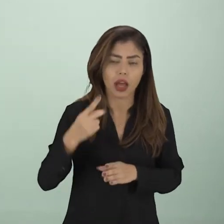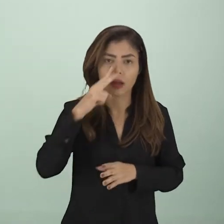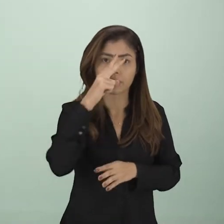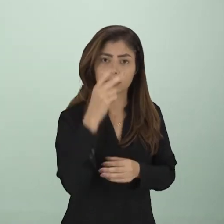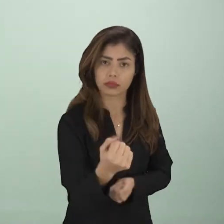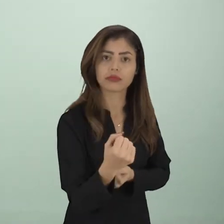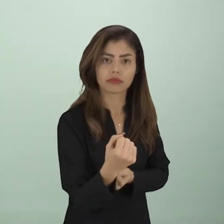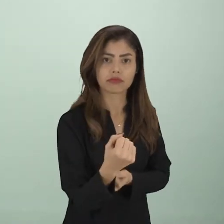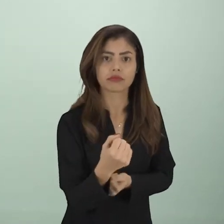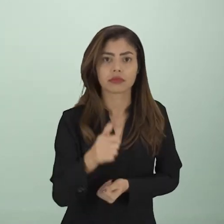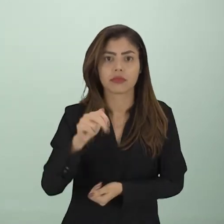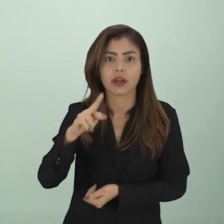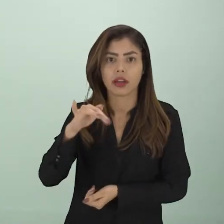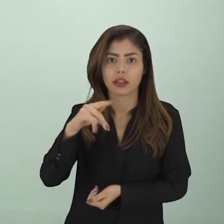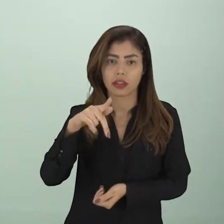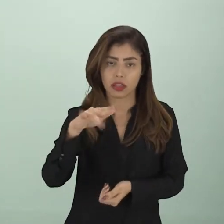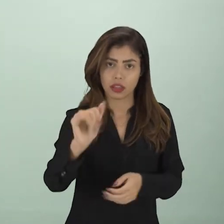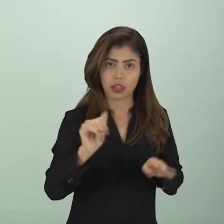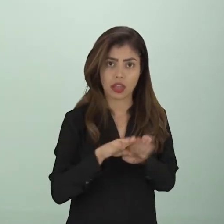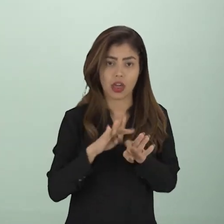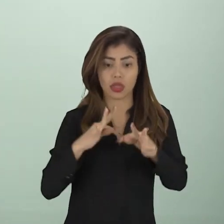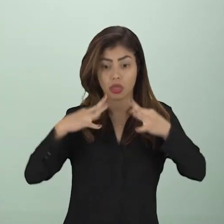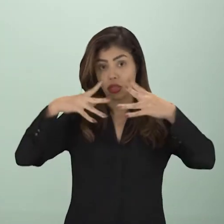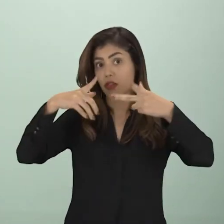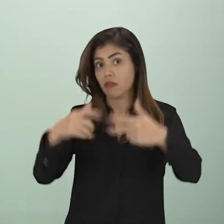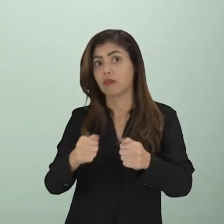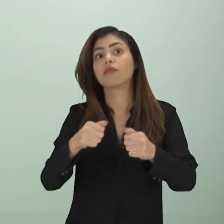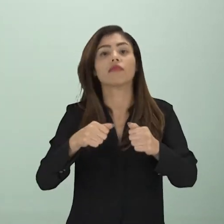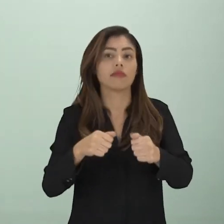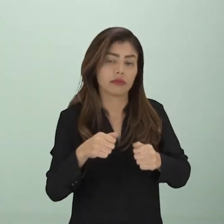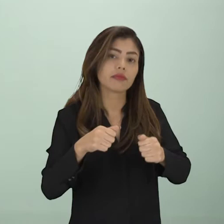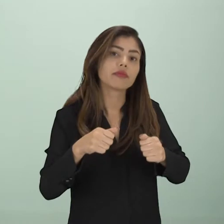poder arquitetar, né, todas as suas